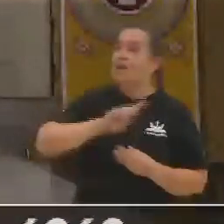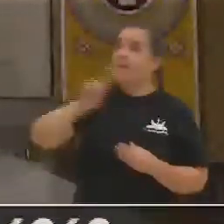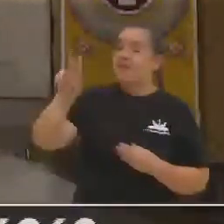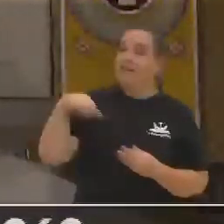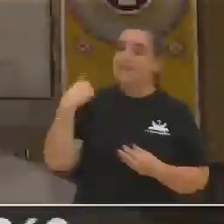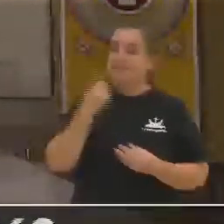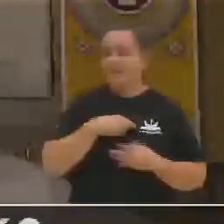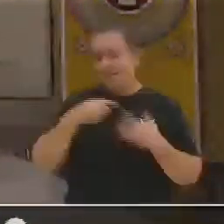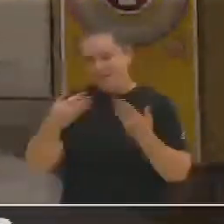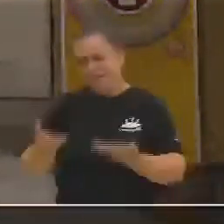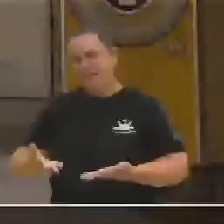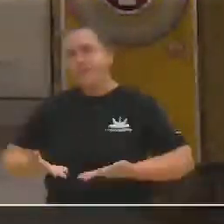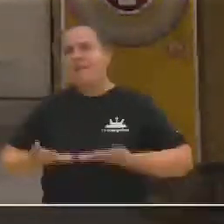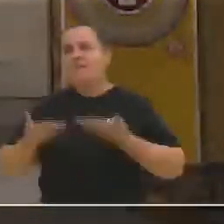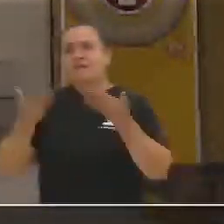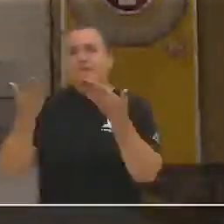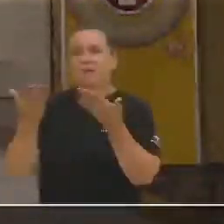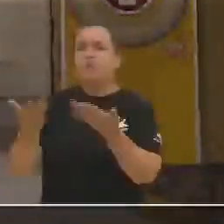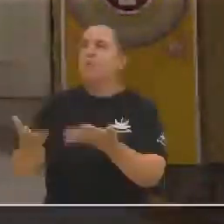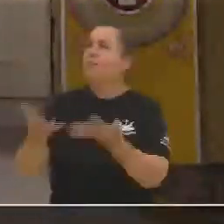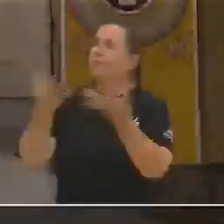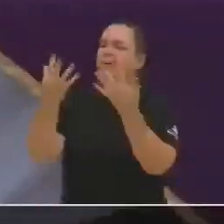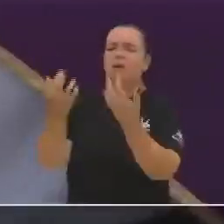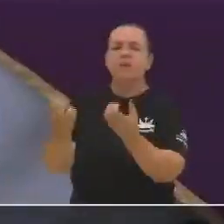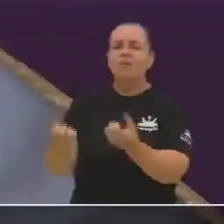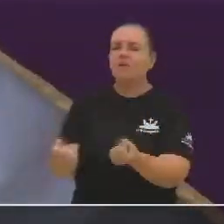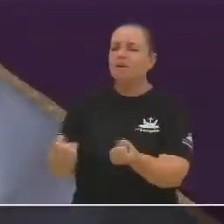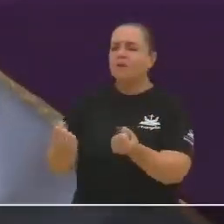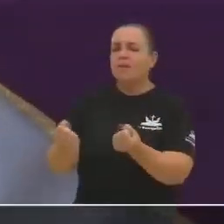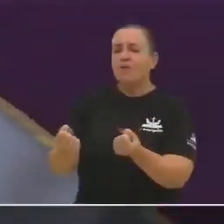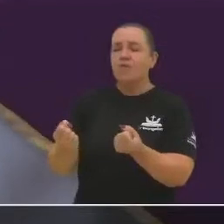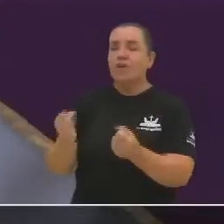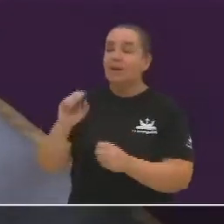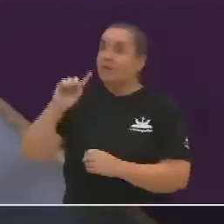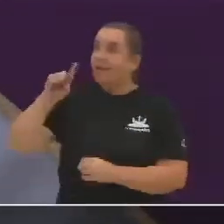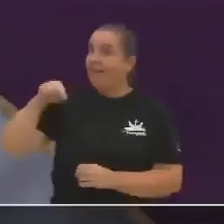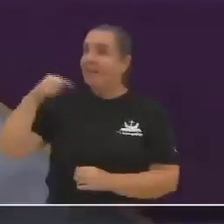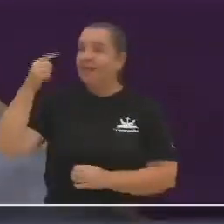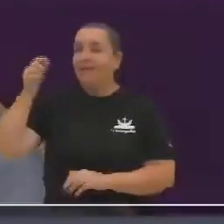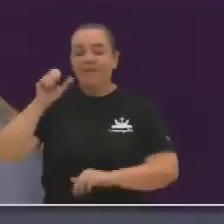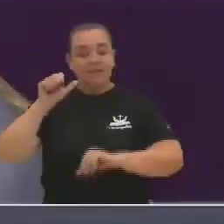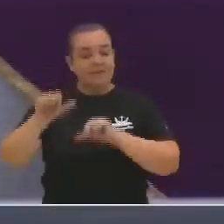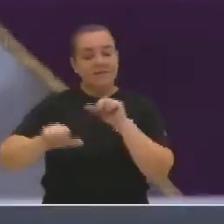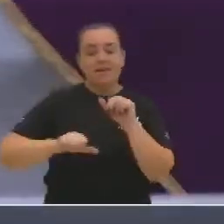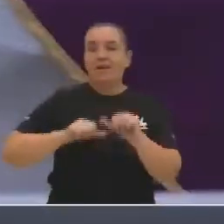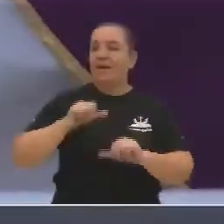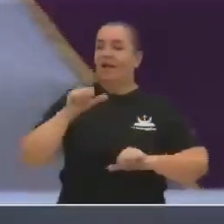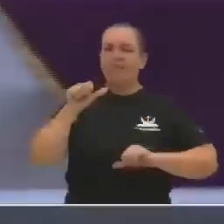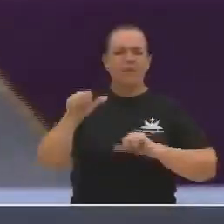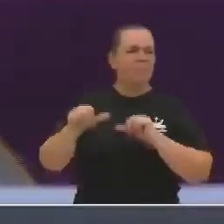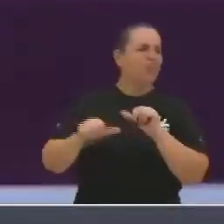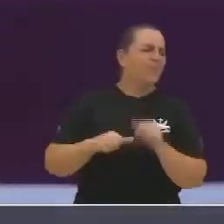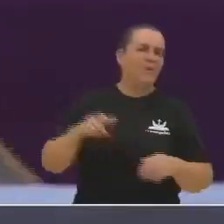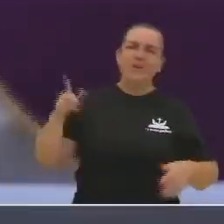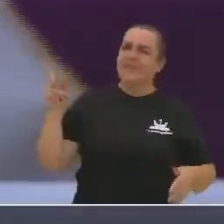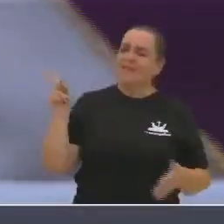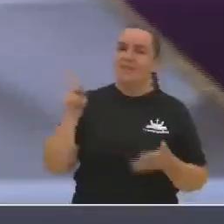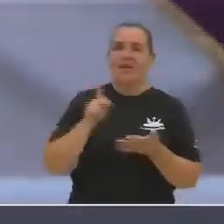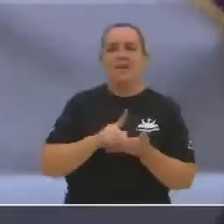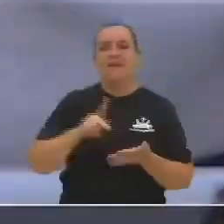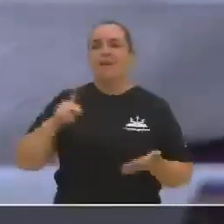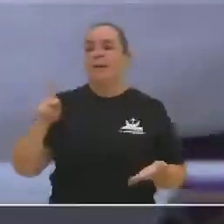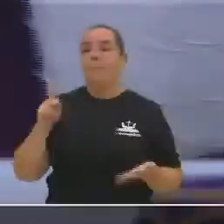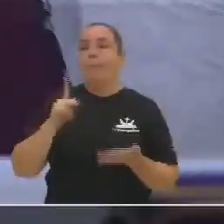ser. Aceita, Senhor, a nossa oferta, que será depois